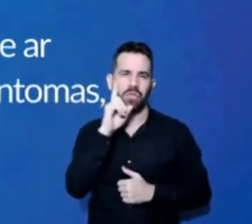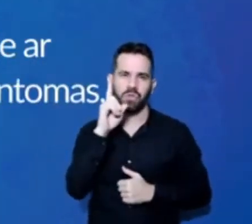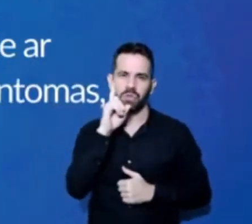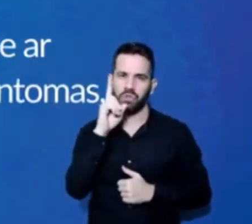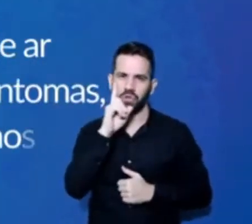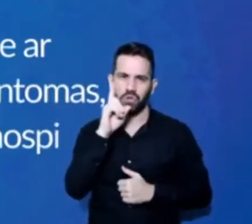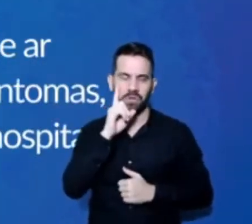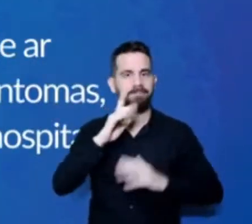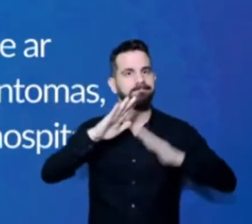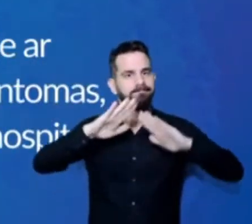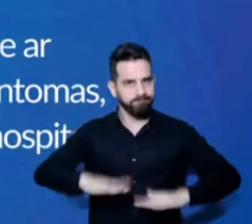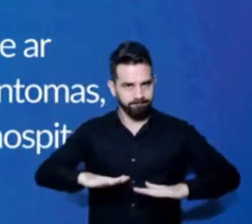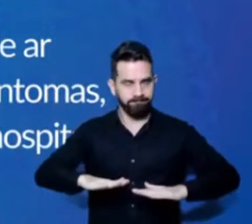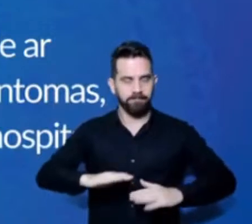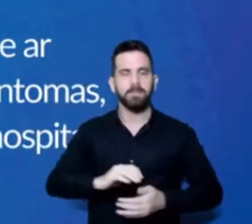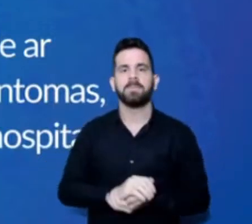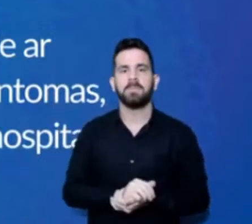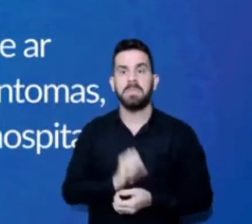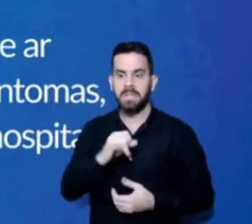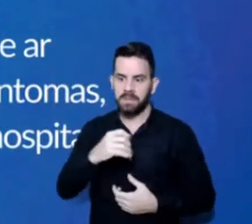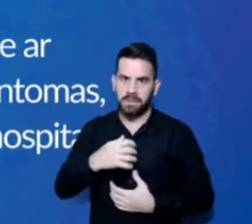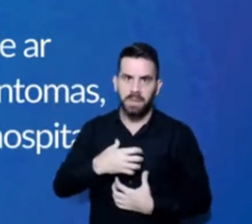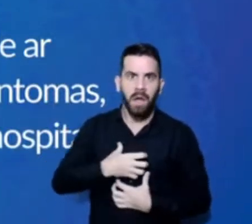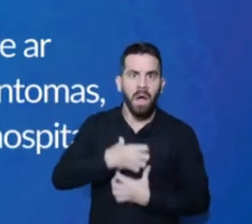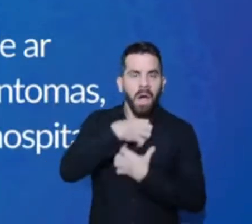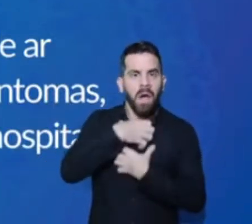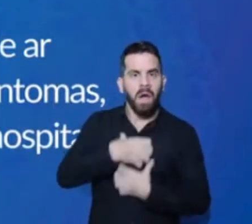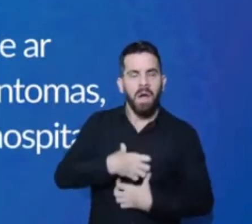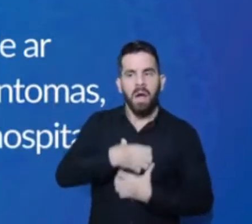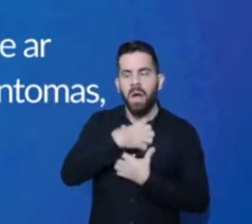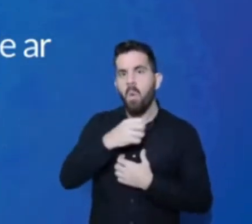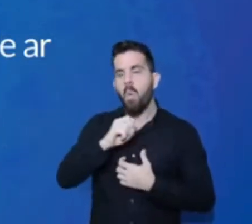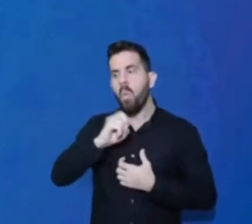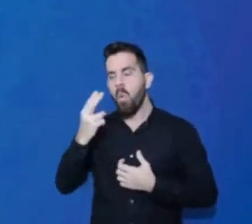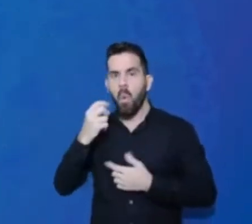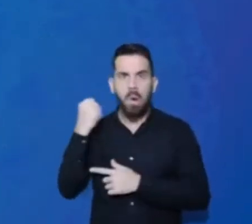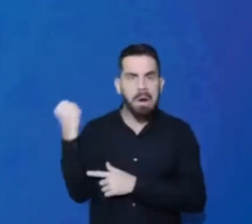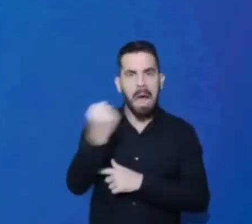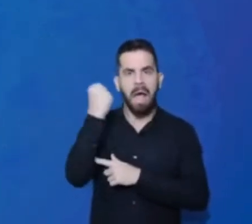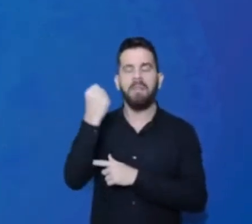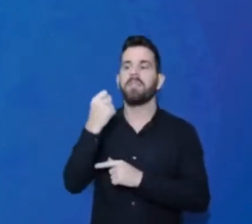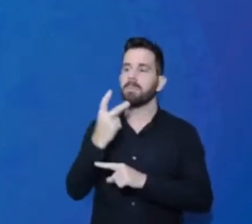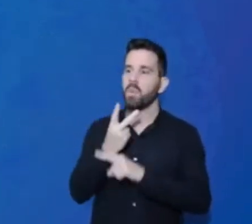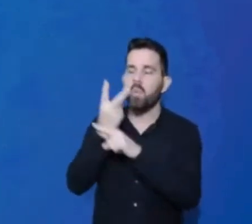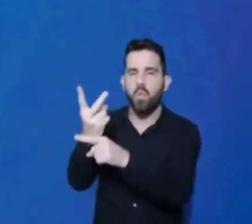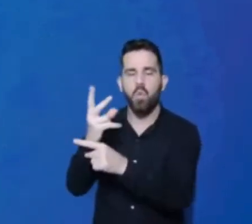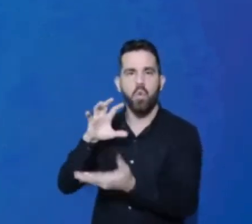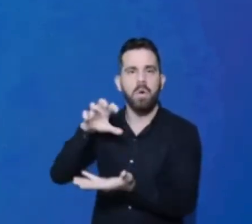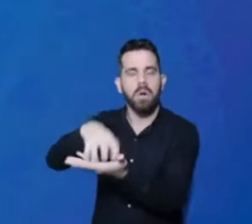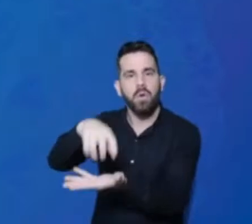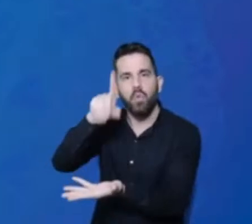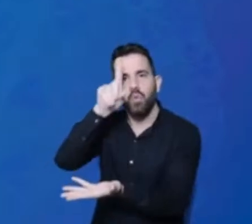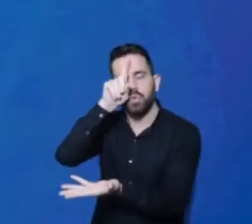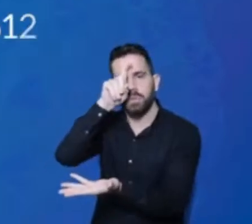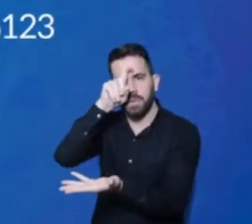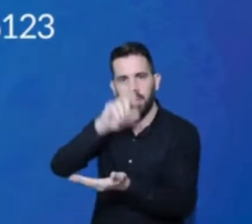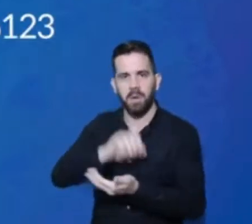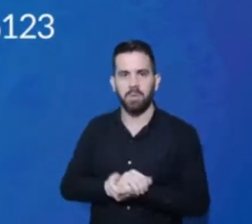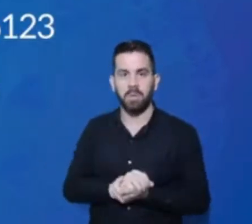ou agravamento dos sintomas, procure atendimento hospitalar. Para eventuais dúvidas, em Goiânia, ligue